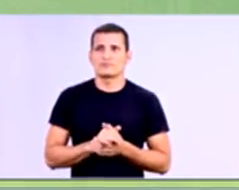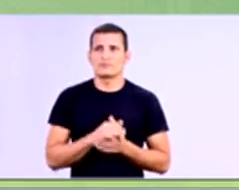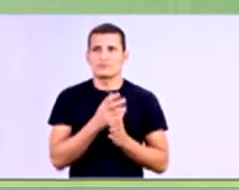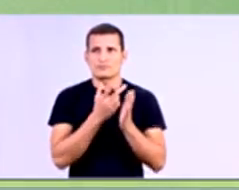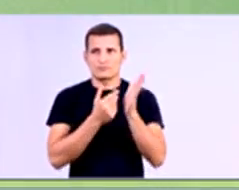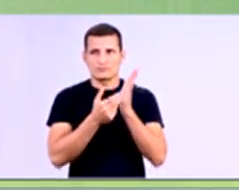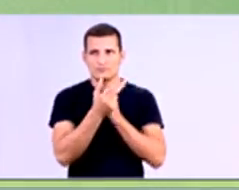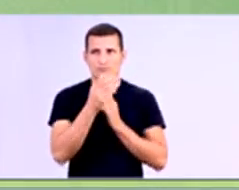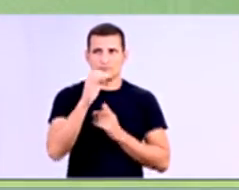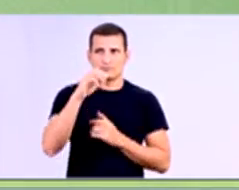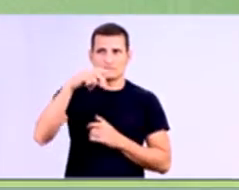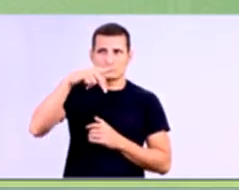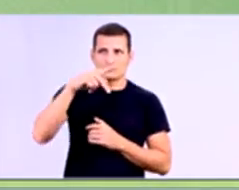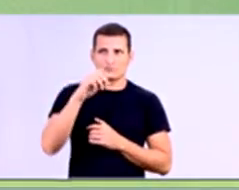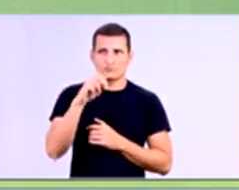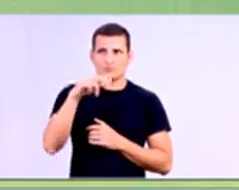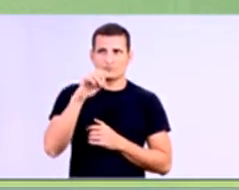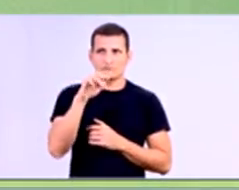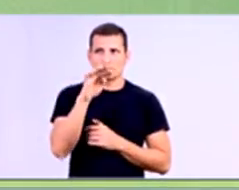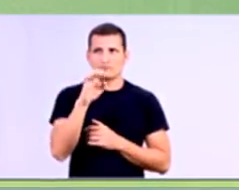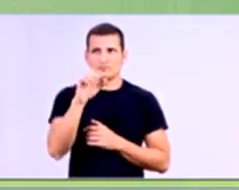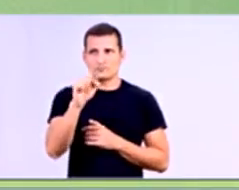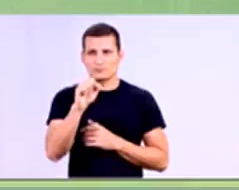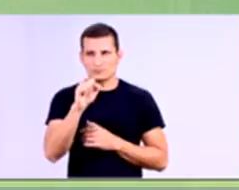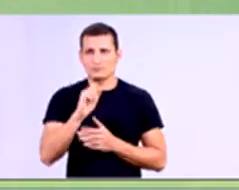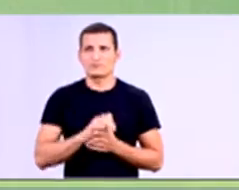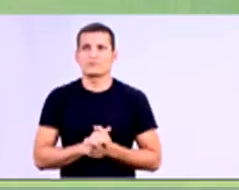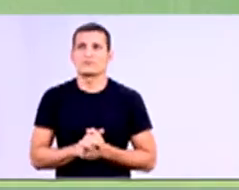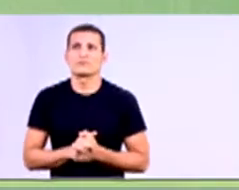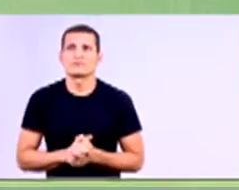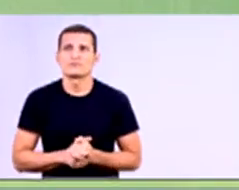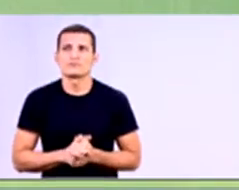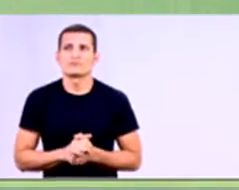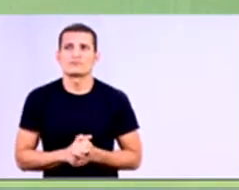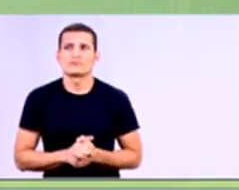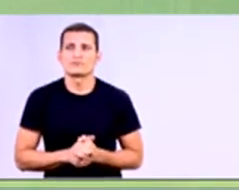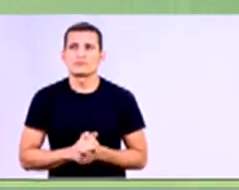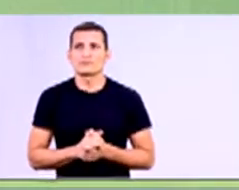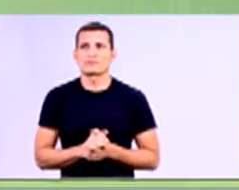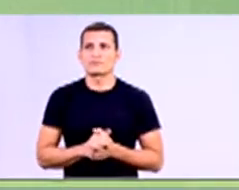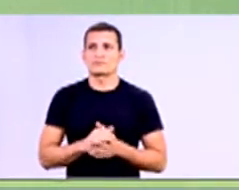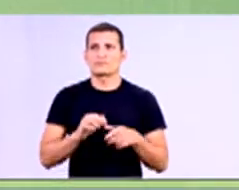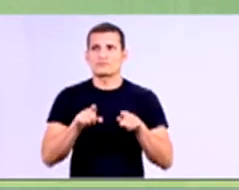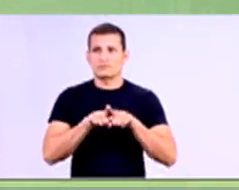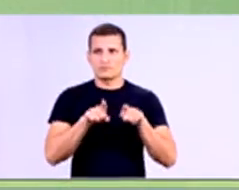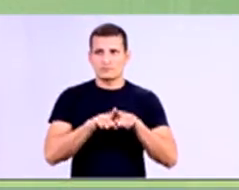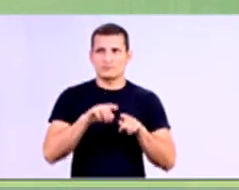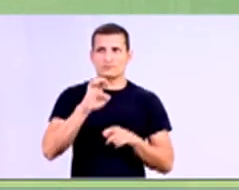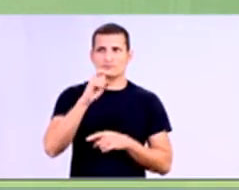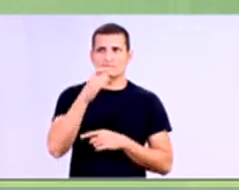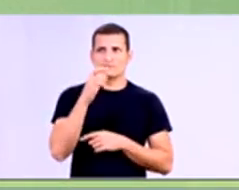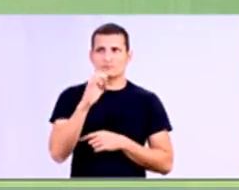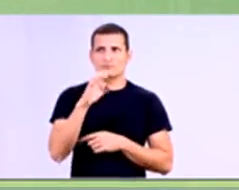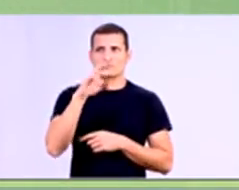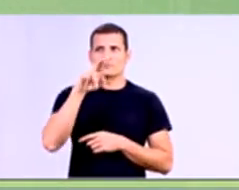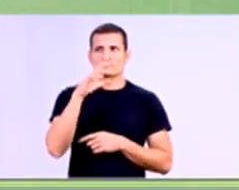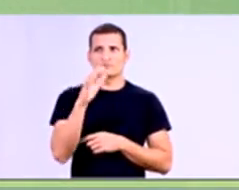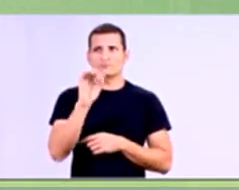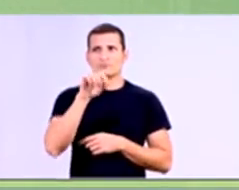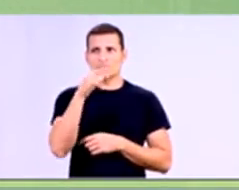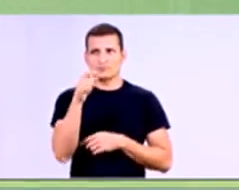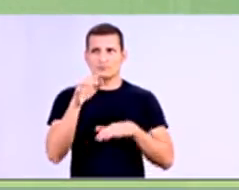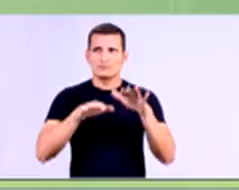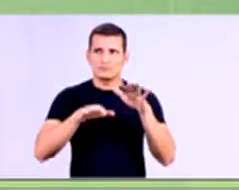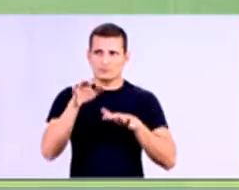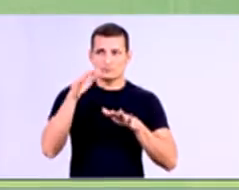Diagrama de componentes. O diagrama de componentes, também chamado de diagrama de execução, depende muito